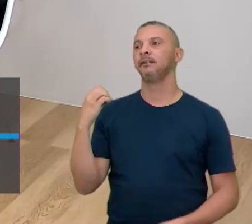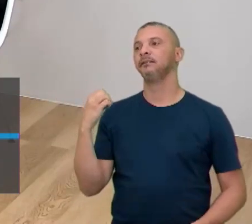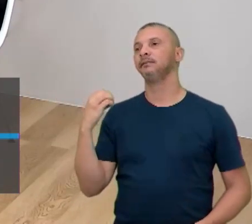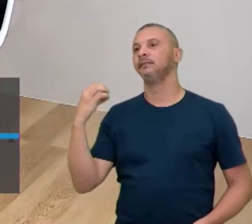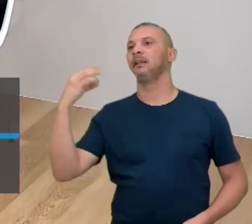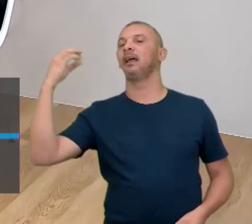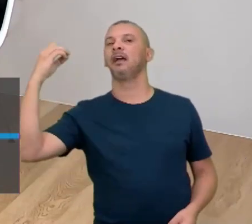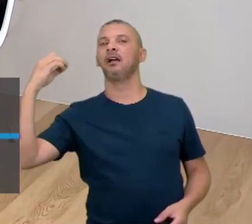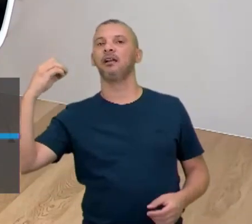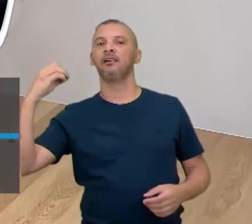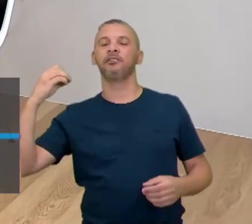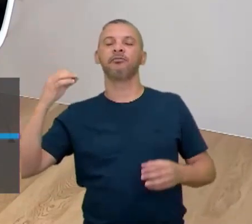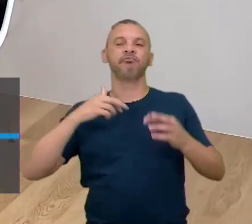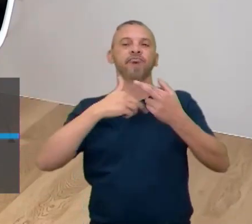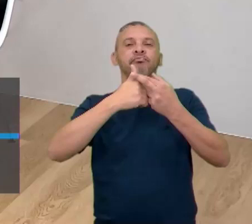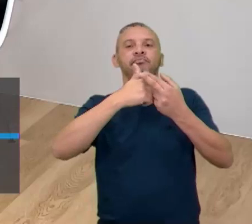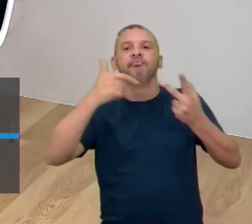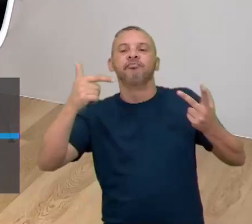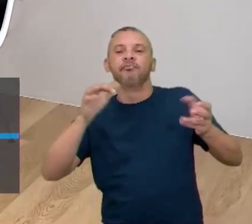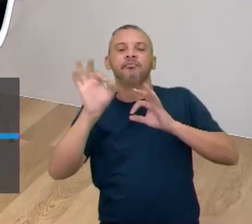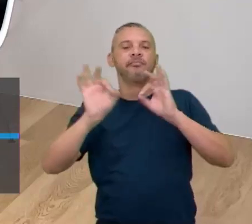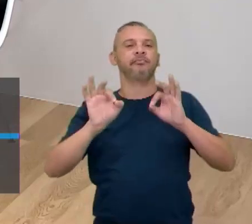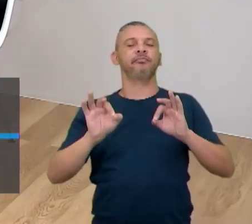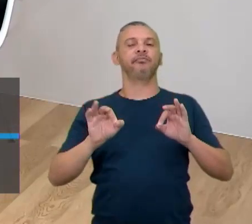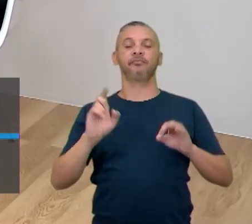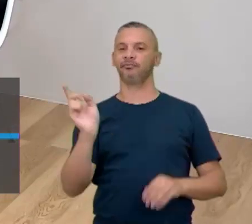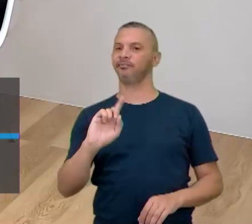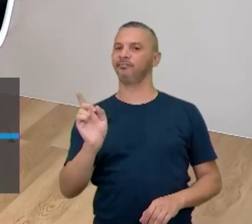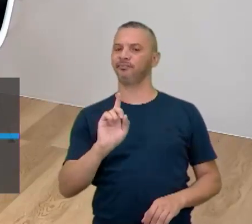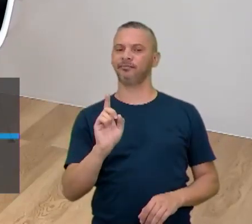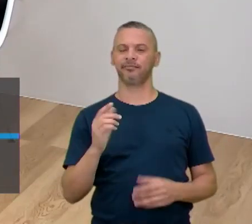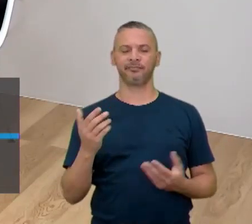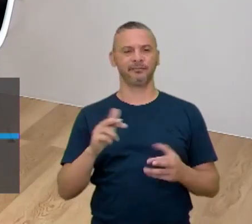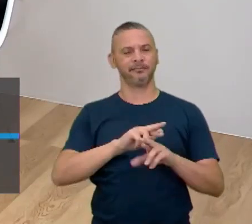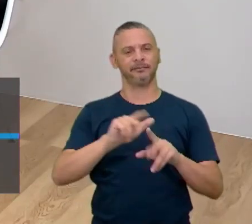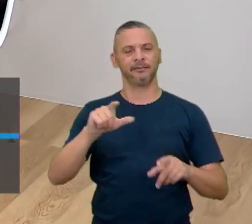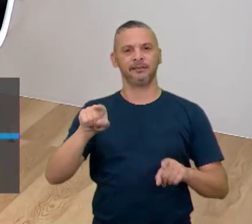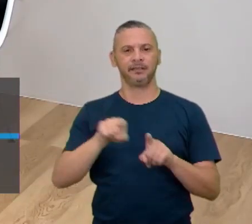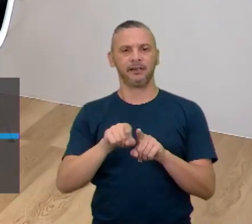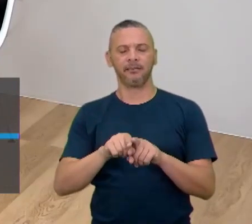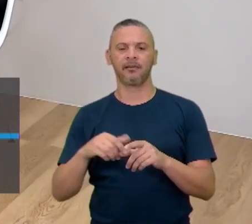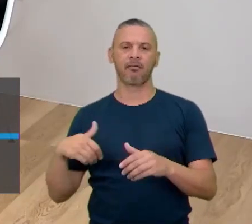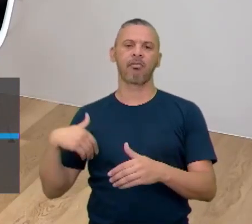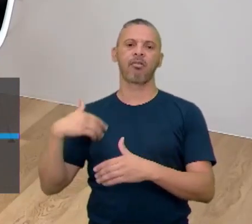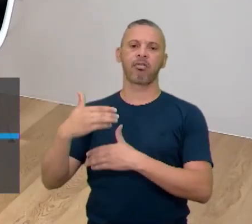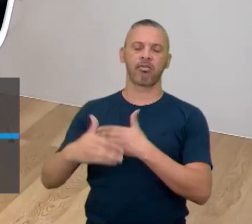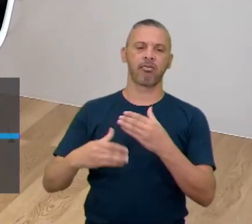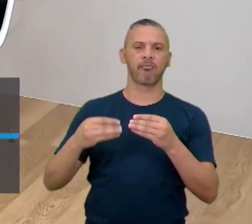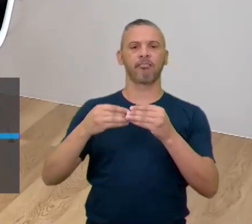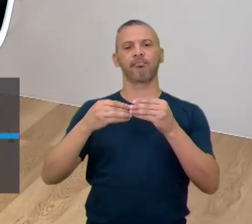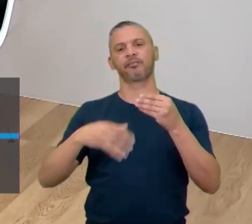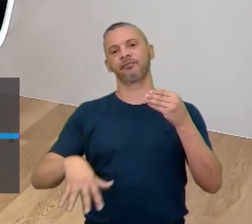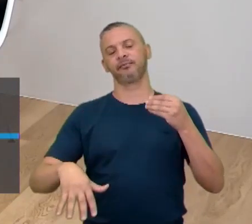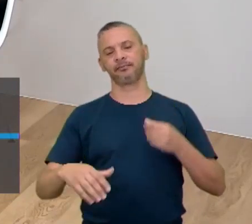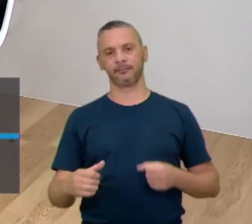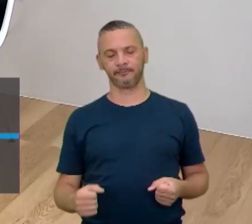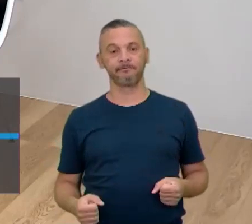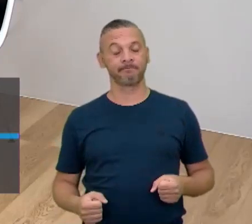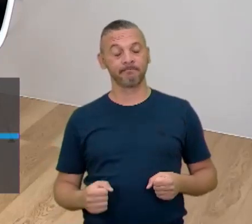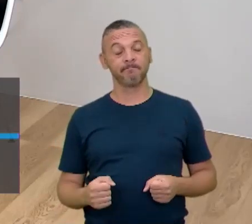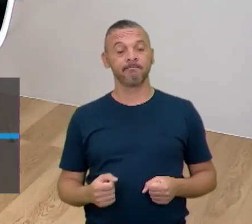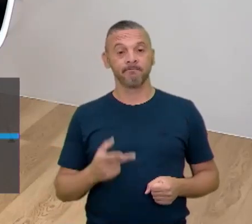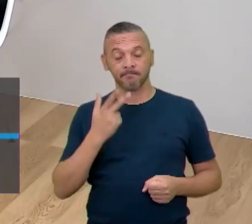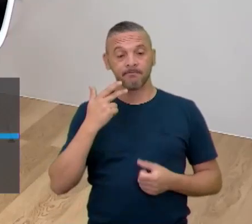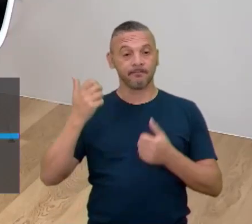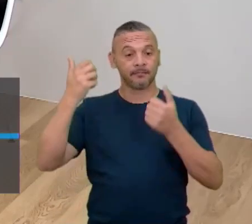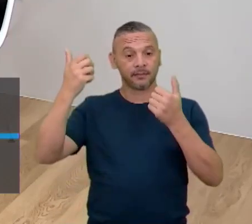meio louco, aquela Sim, coisa sim. toda. Isso que num curto espaço de tempo já começa a trazer muito mais prejuízos, né? Sim. Por isso que o que ele falou